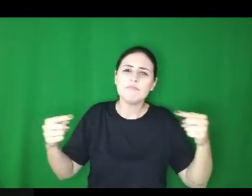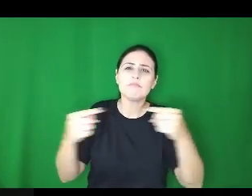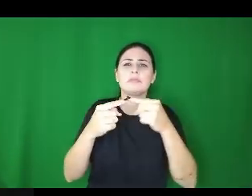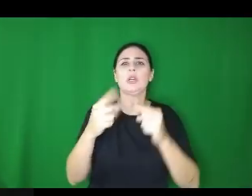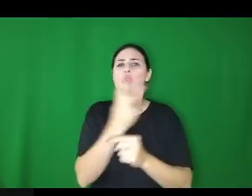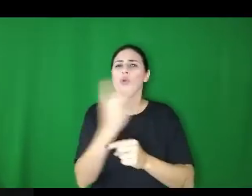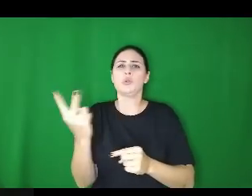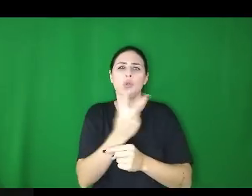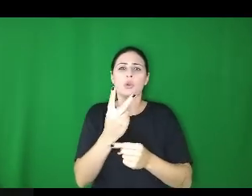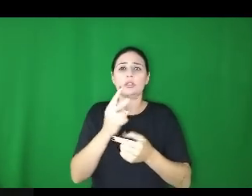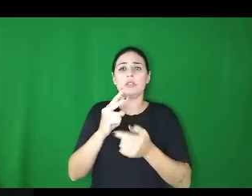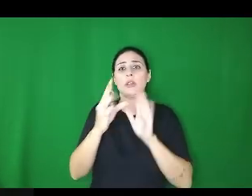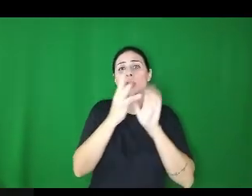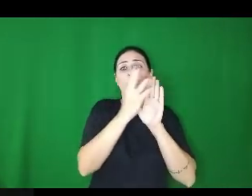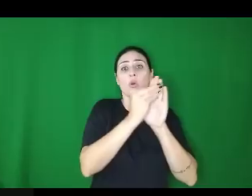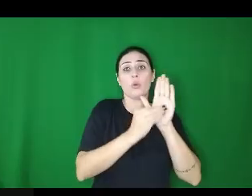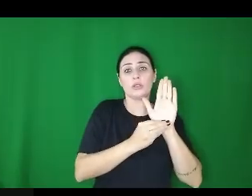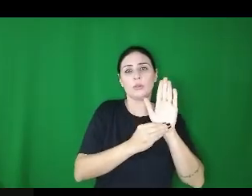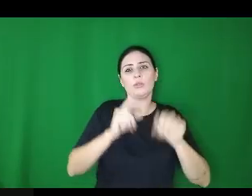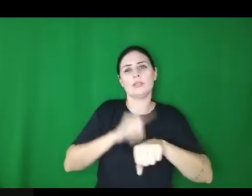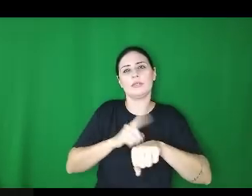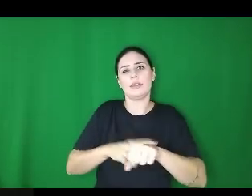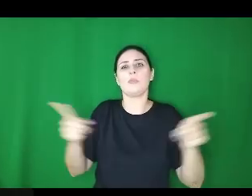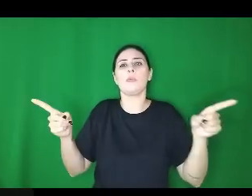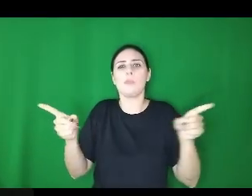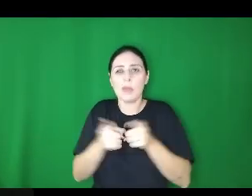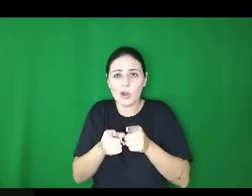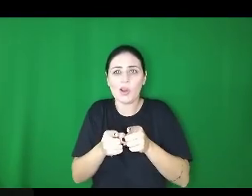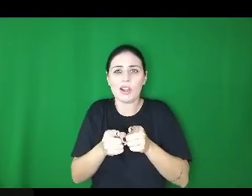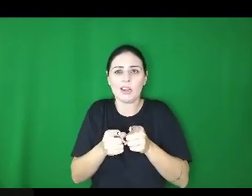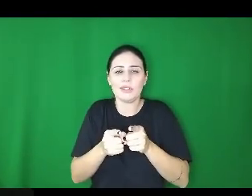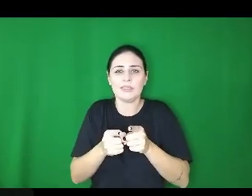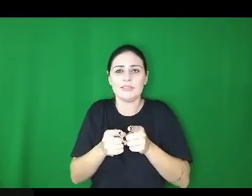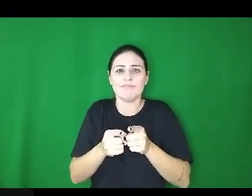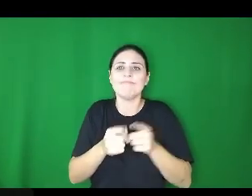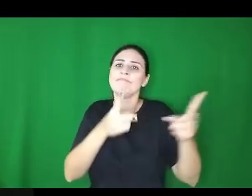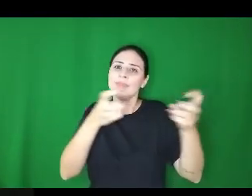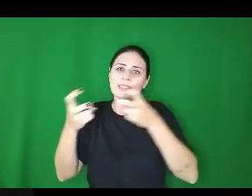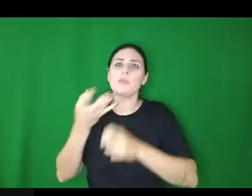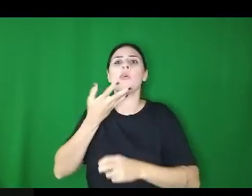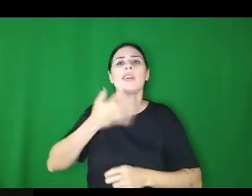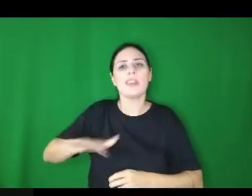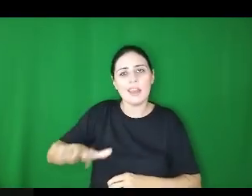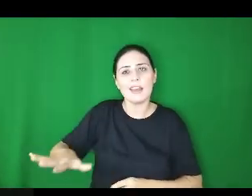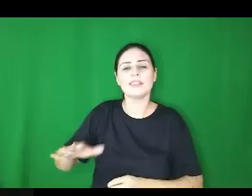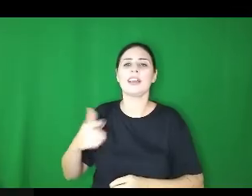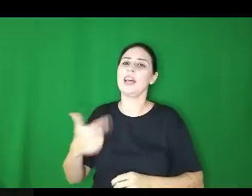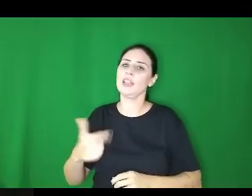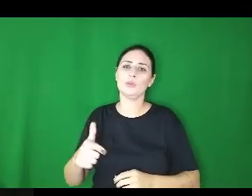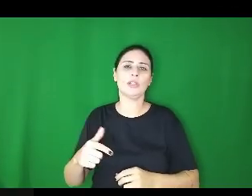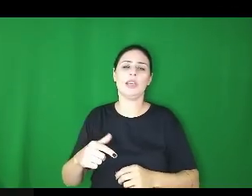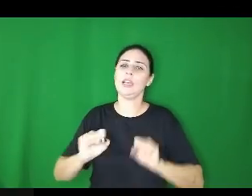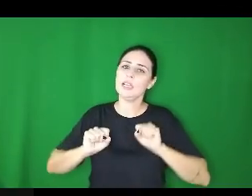que no processo de progressão da aprendizagem, ele não interfere, ele não tem uma interferência tão